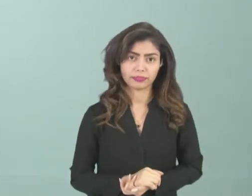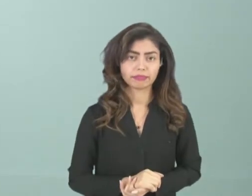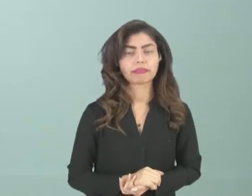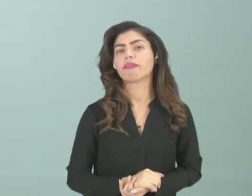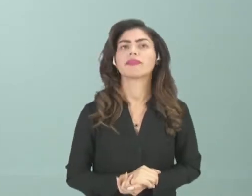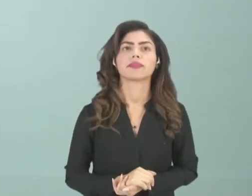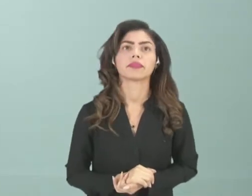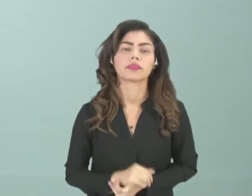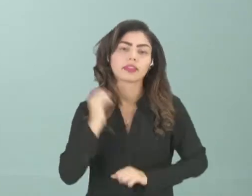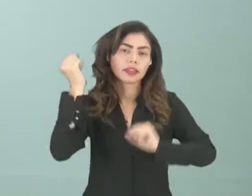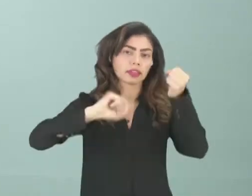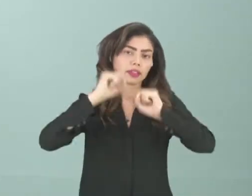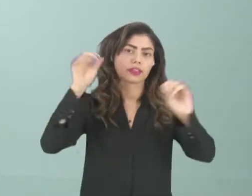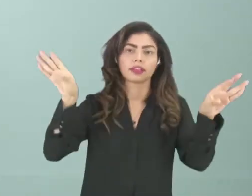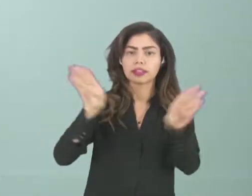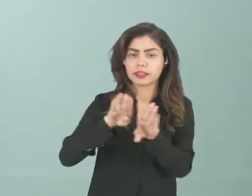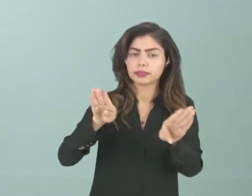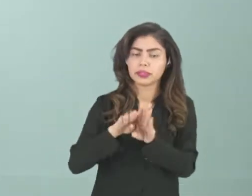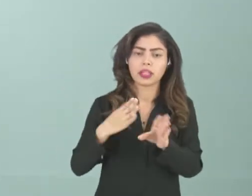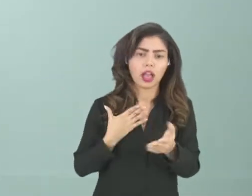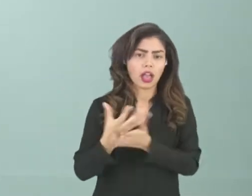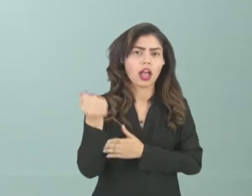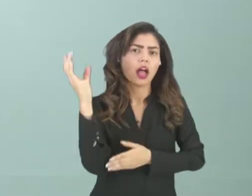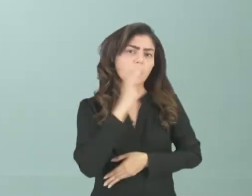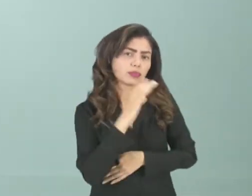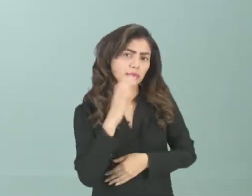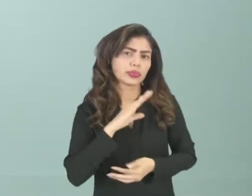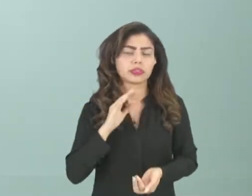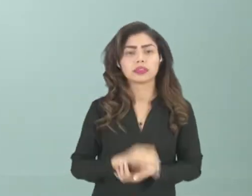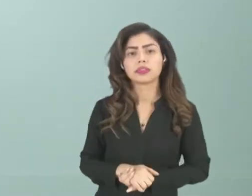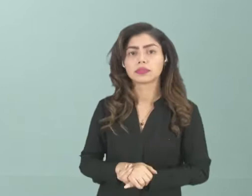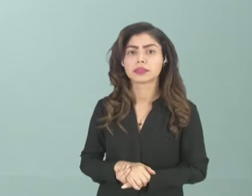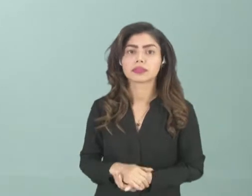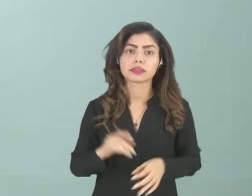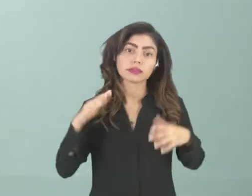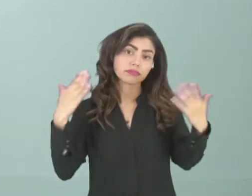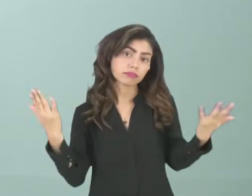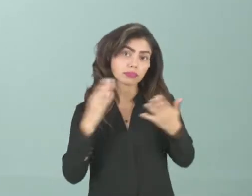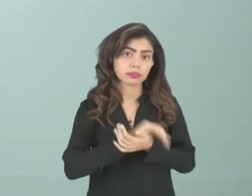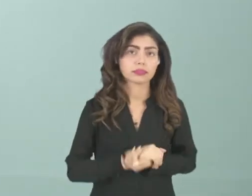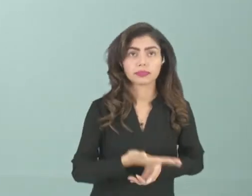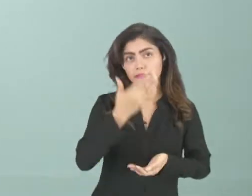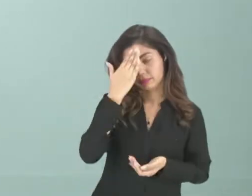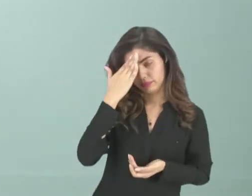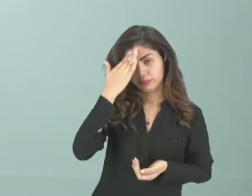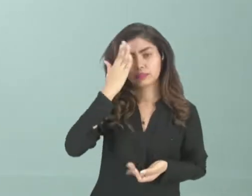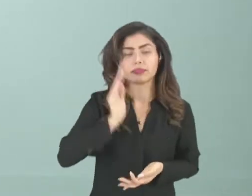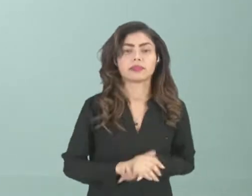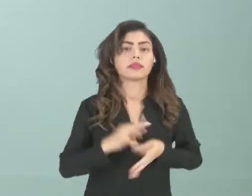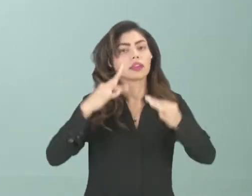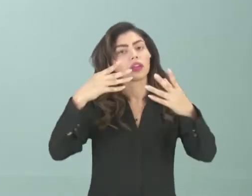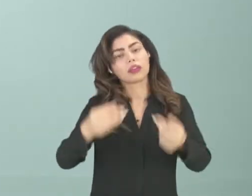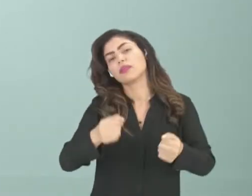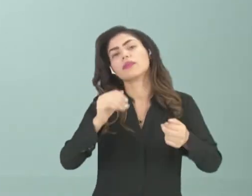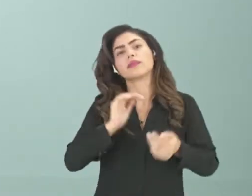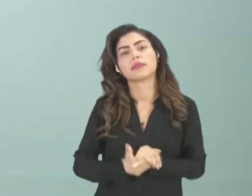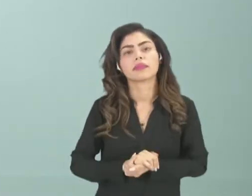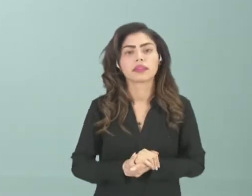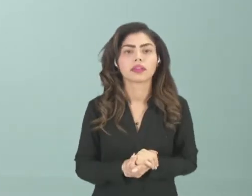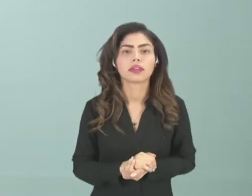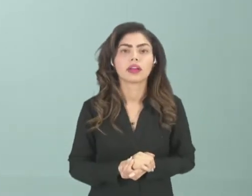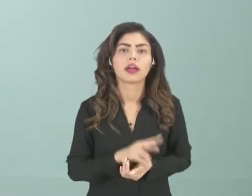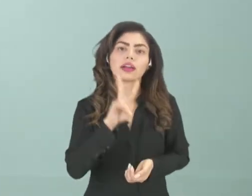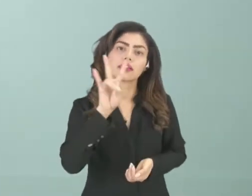das indústrias também não foi avançando com essa questão do crescimento urbano. Pessoal, nós entendemos que tudo que